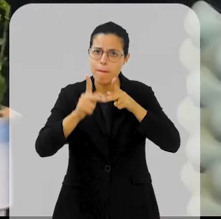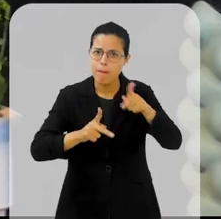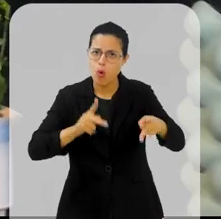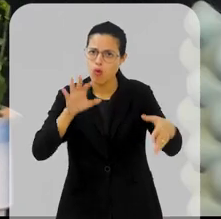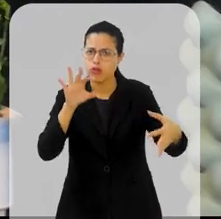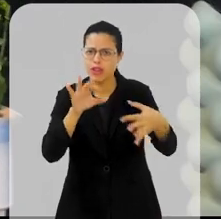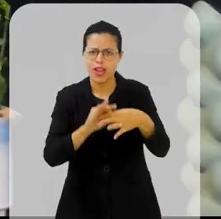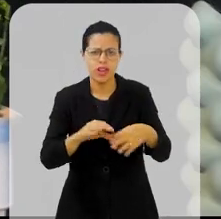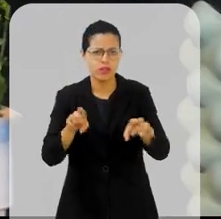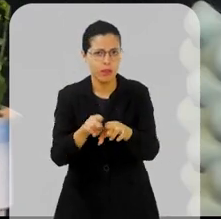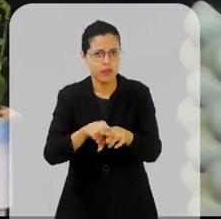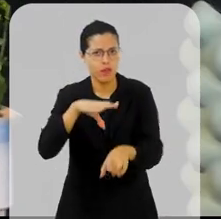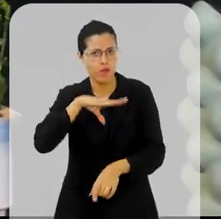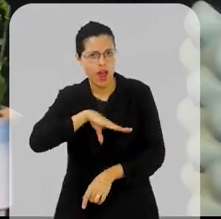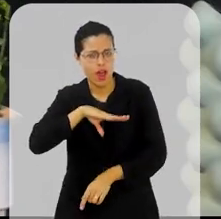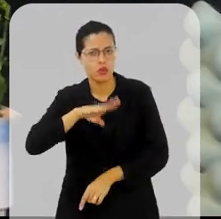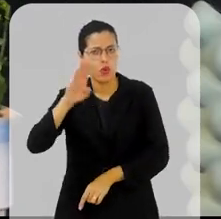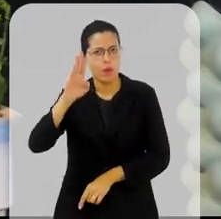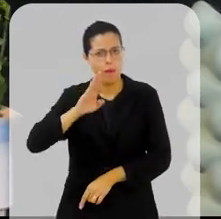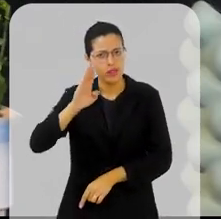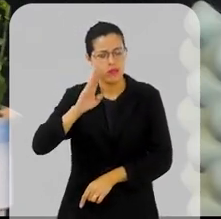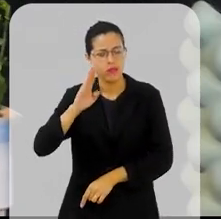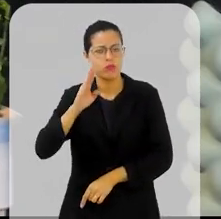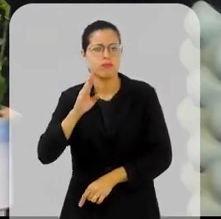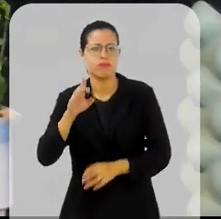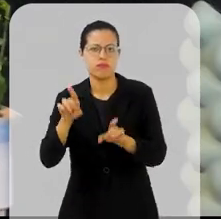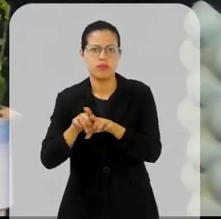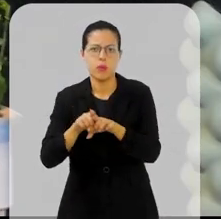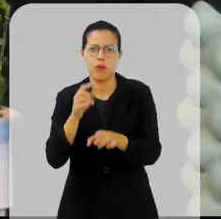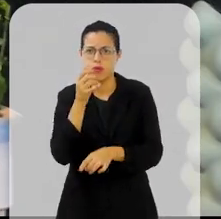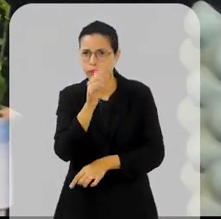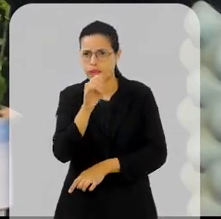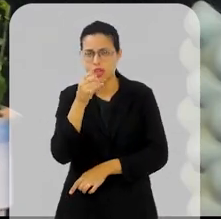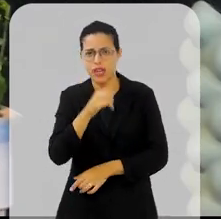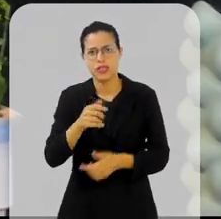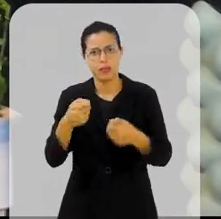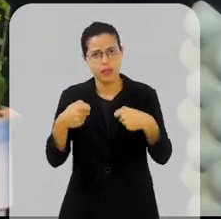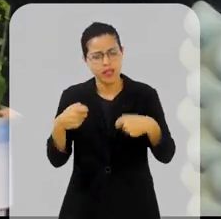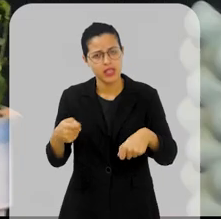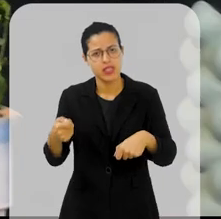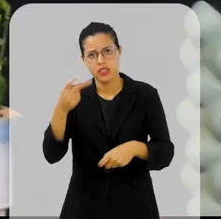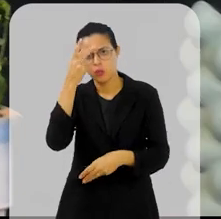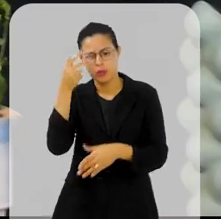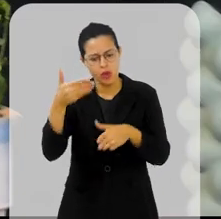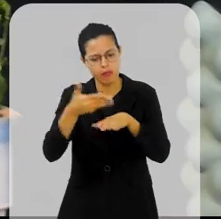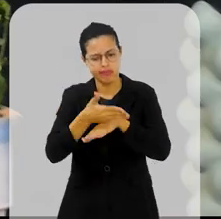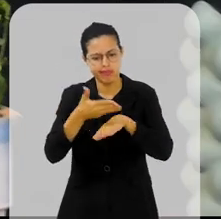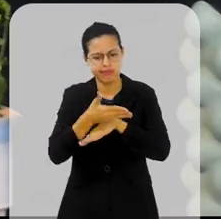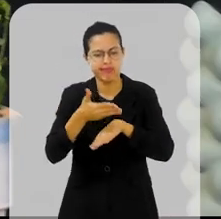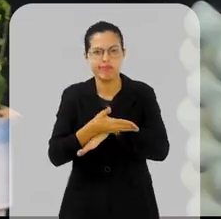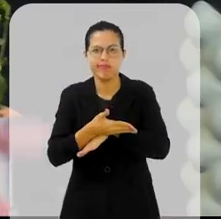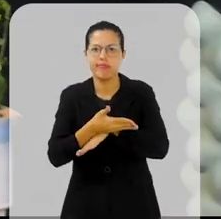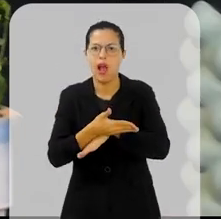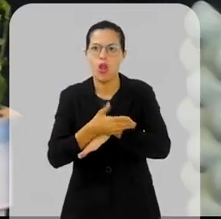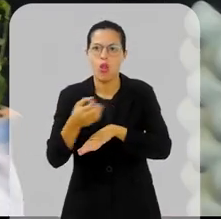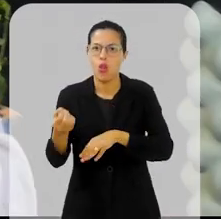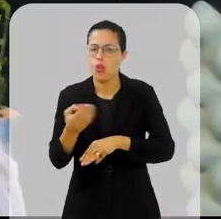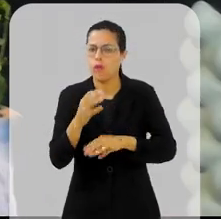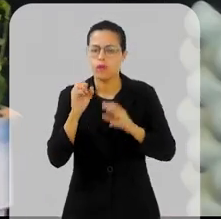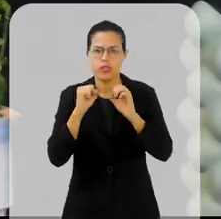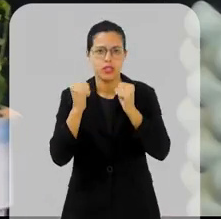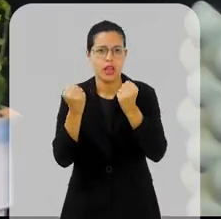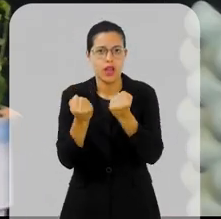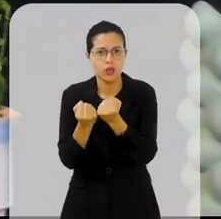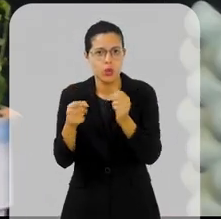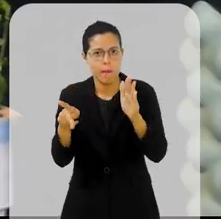é o Vasco, como é o Botafogo, como é o Fluminense. Então, acho que tem que dar vez a essas pessoas, né, em função do novo estádio que vai